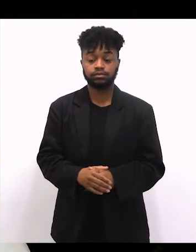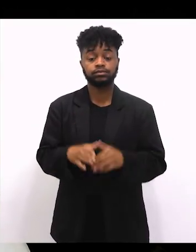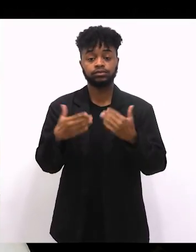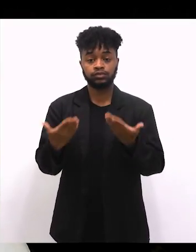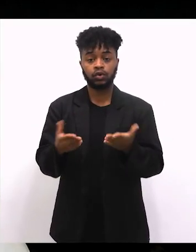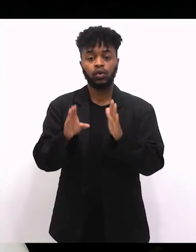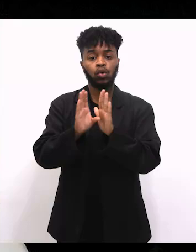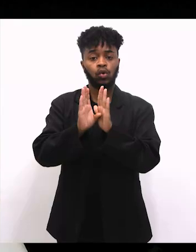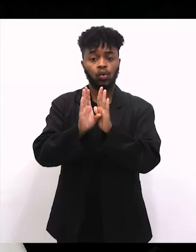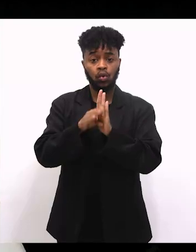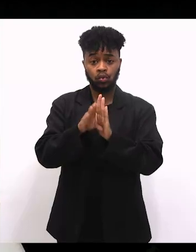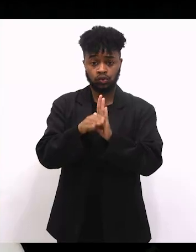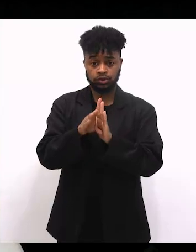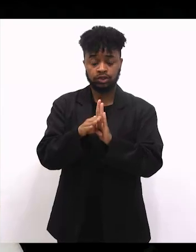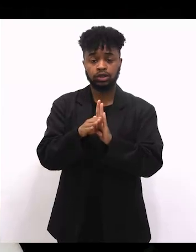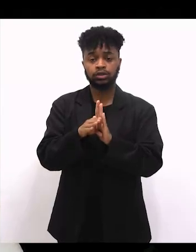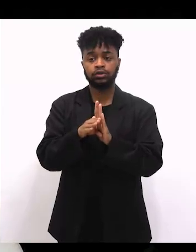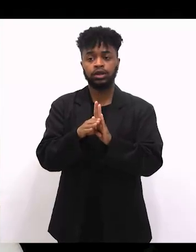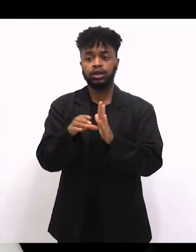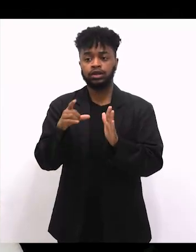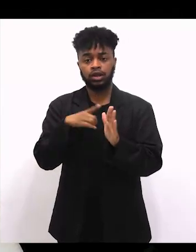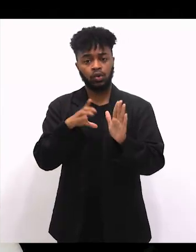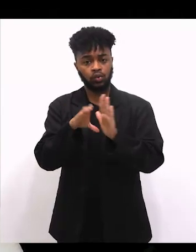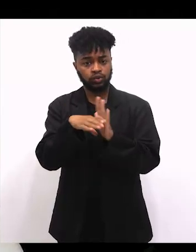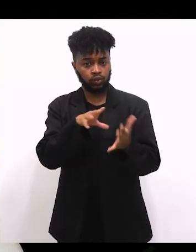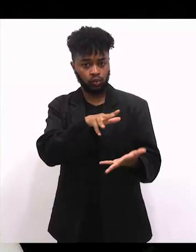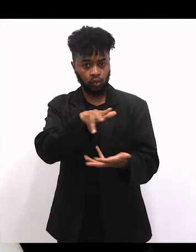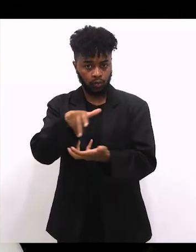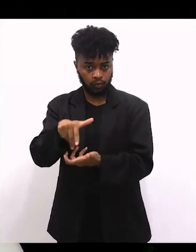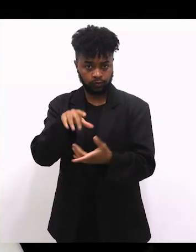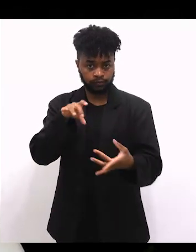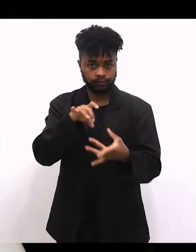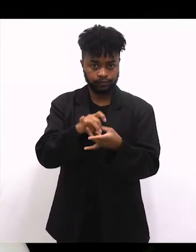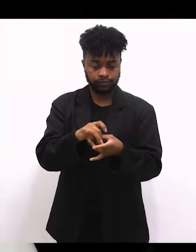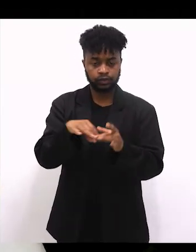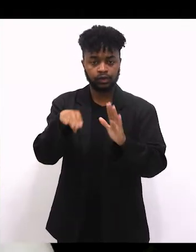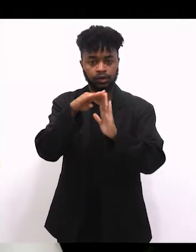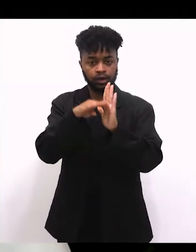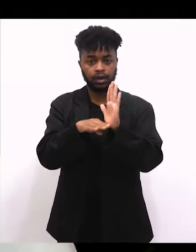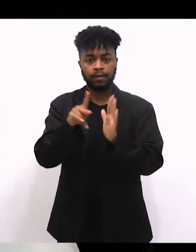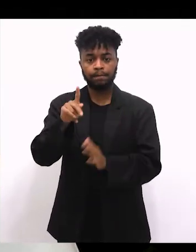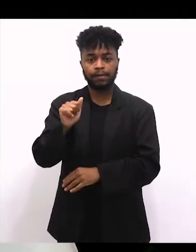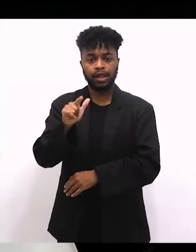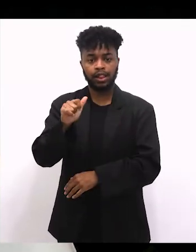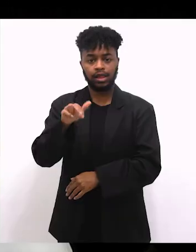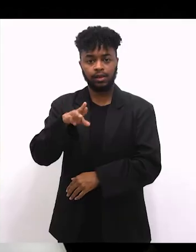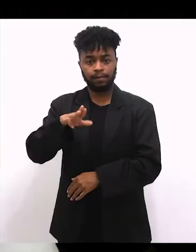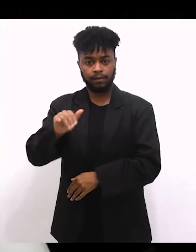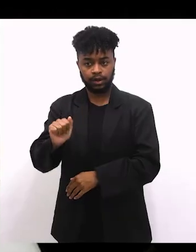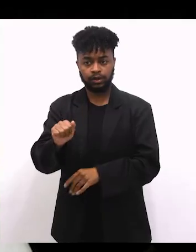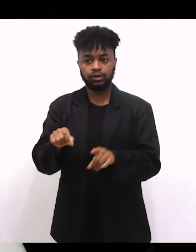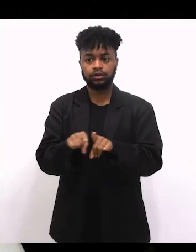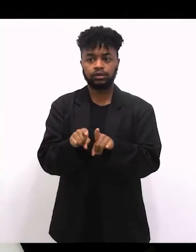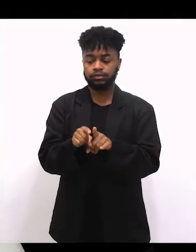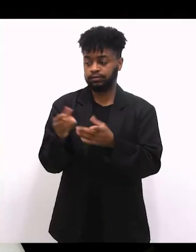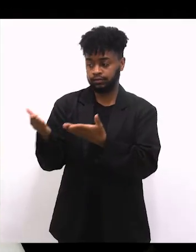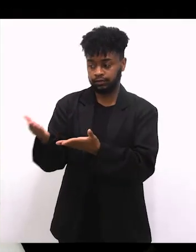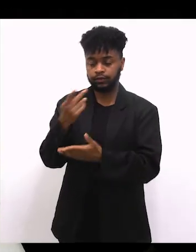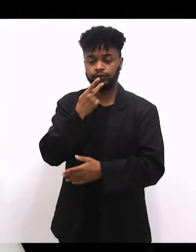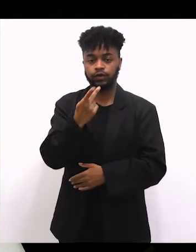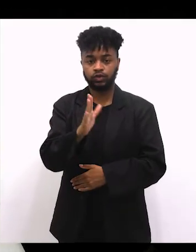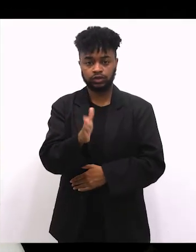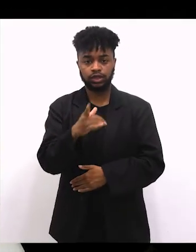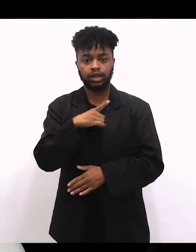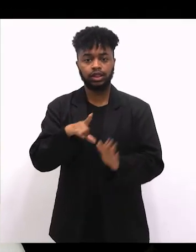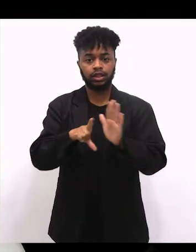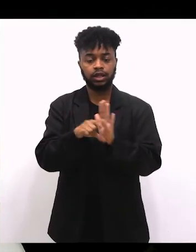Então, o conceito, né? O conceito, a gente tem os conceitos internacionais, que é baseado no Protocolo de Palermo, e temos, como o senhor